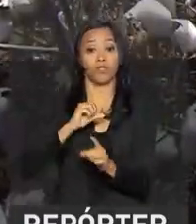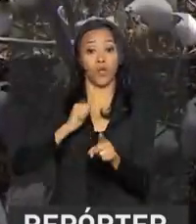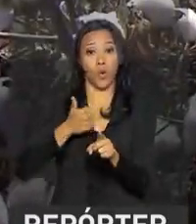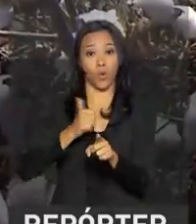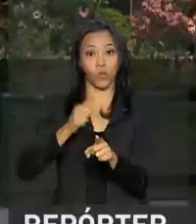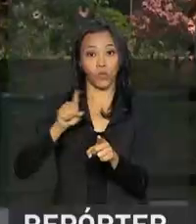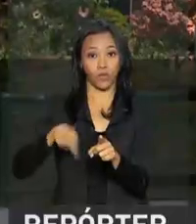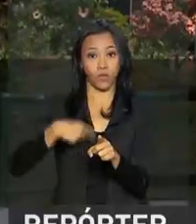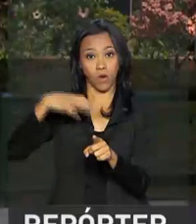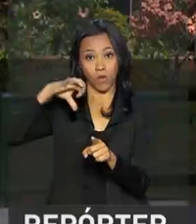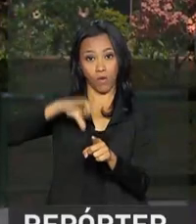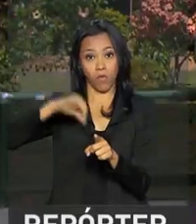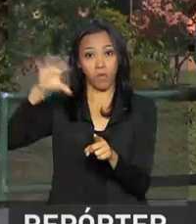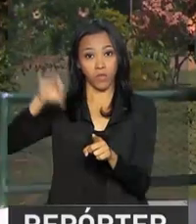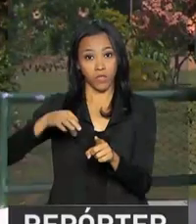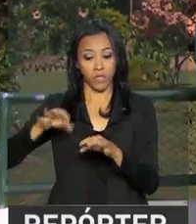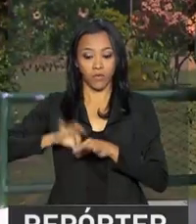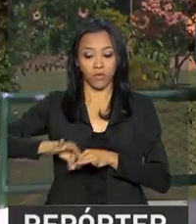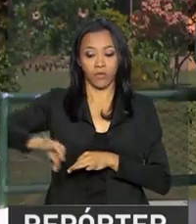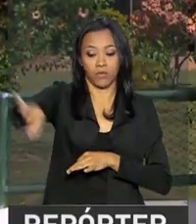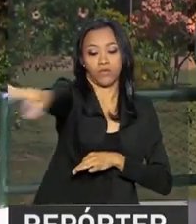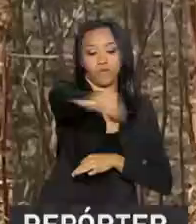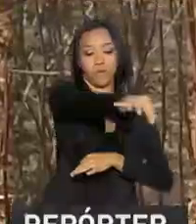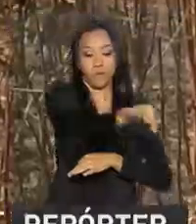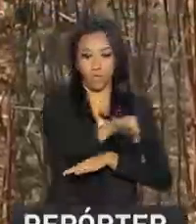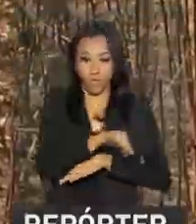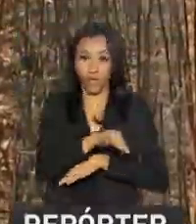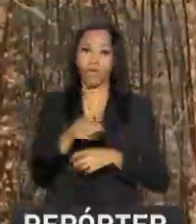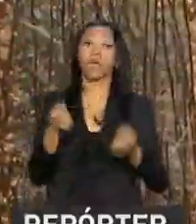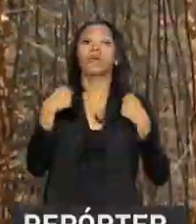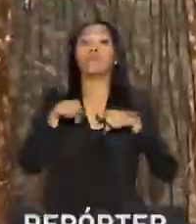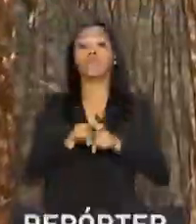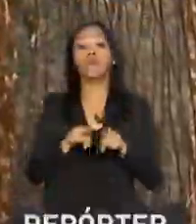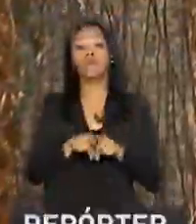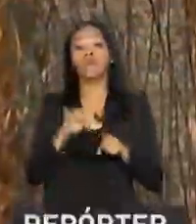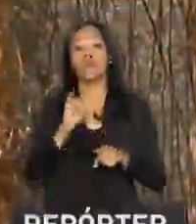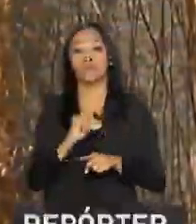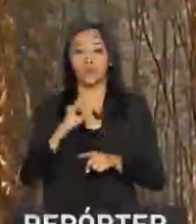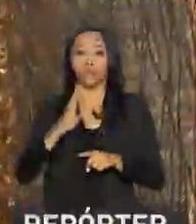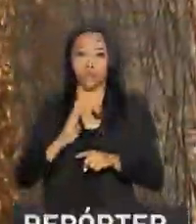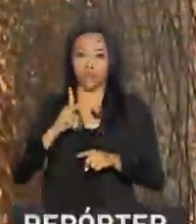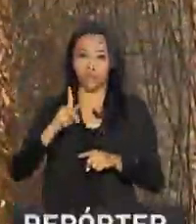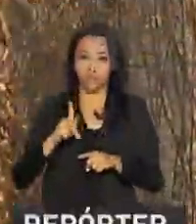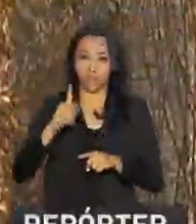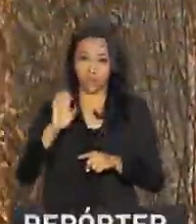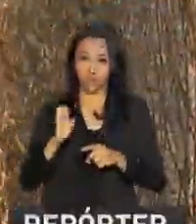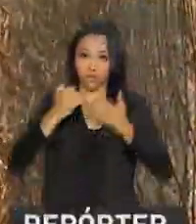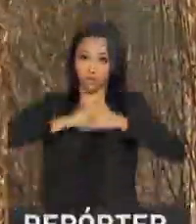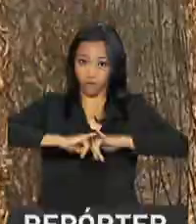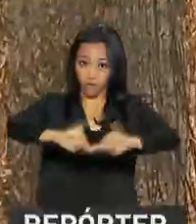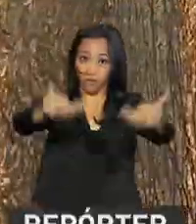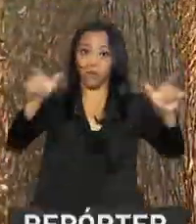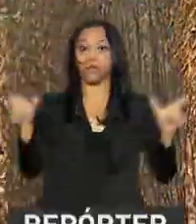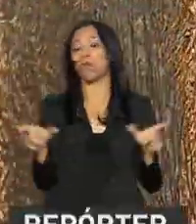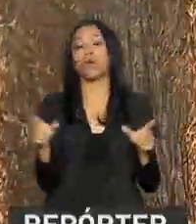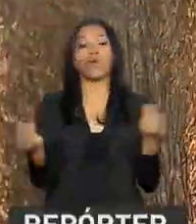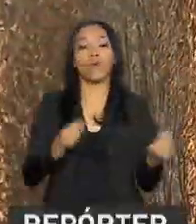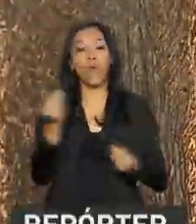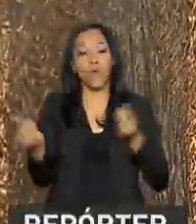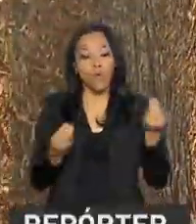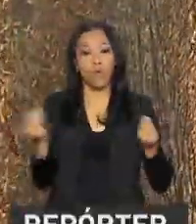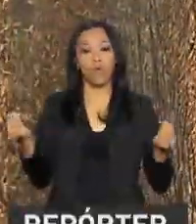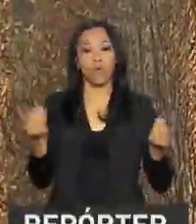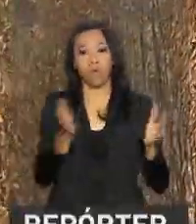diária além da conab bg também divulgou mais um levantamento da safra de grãos de 2018